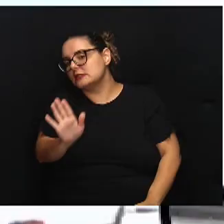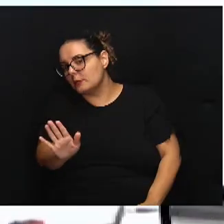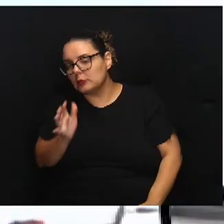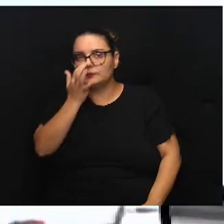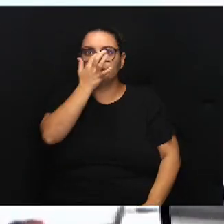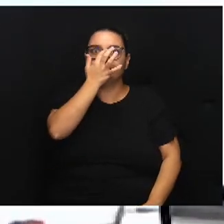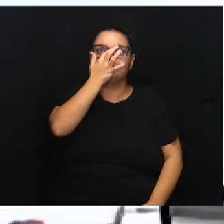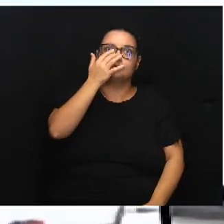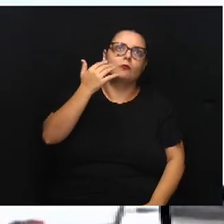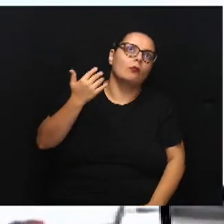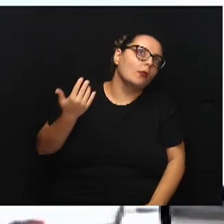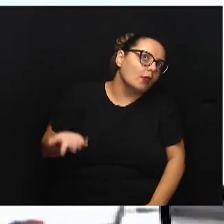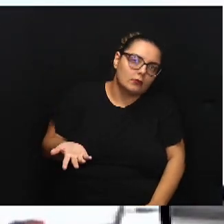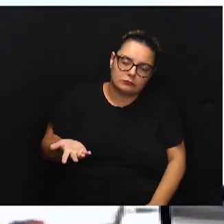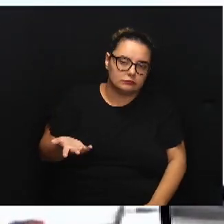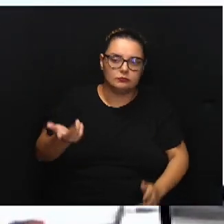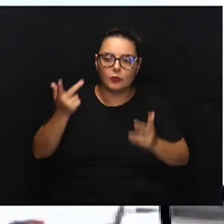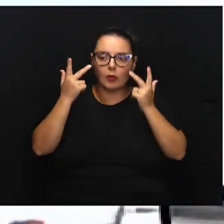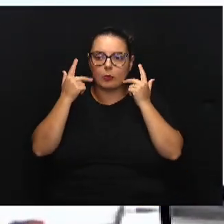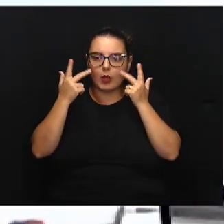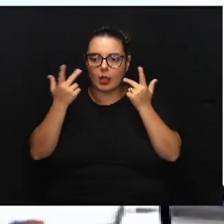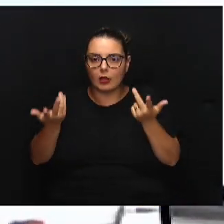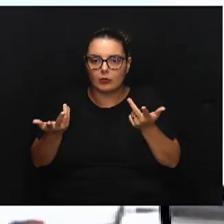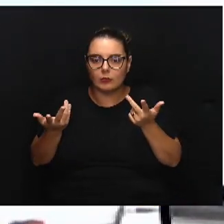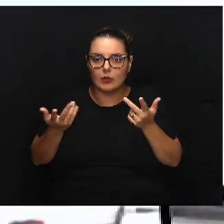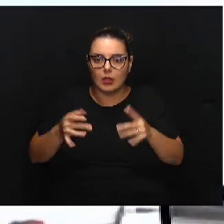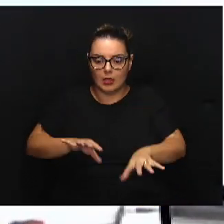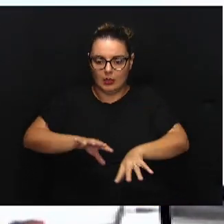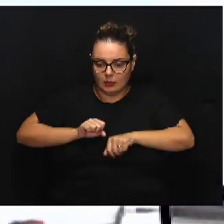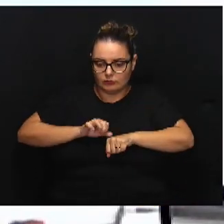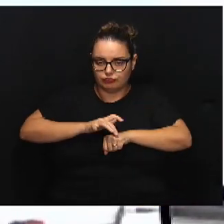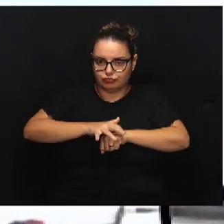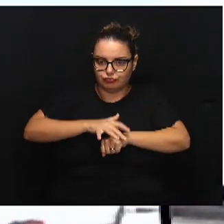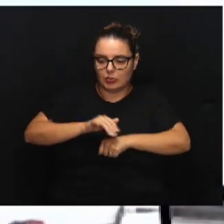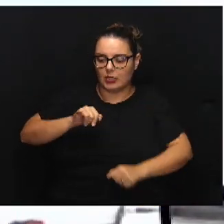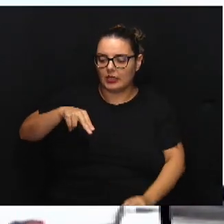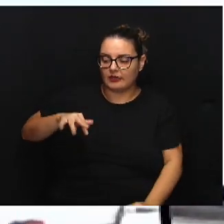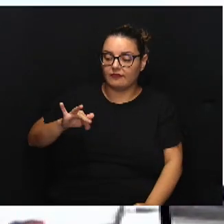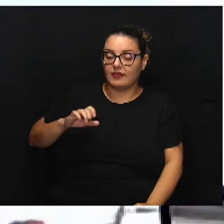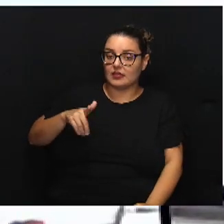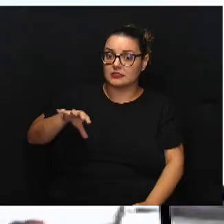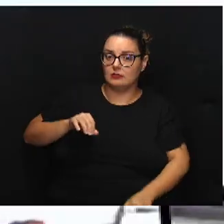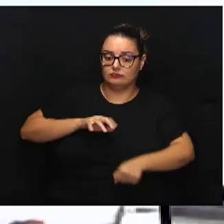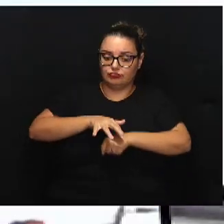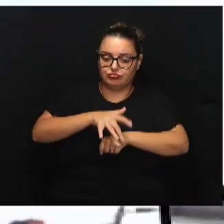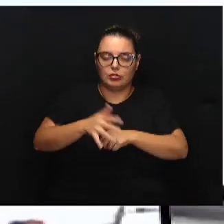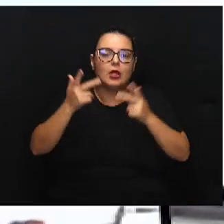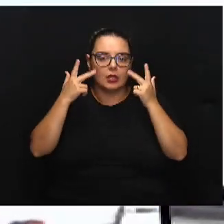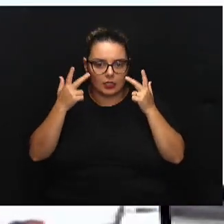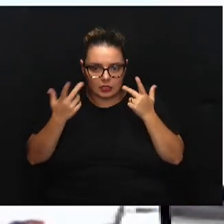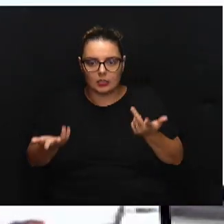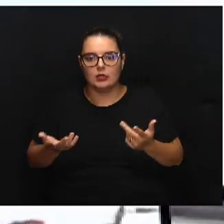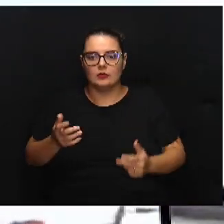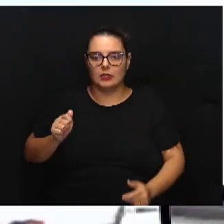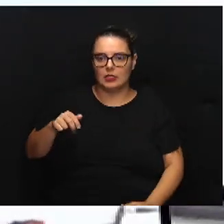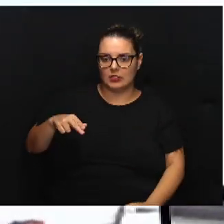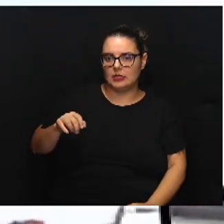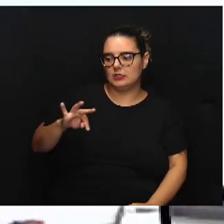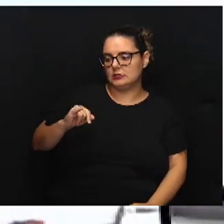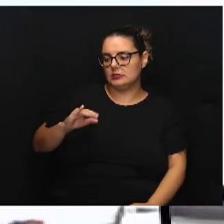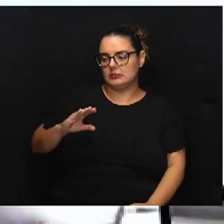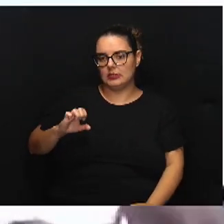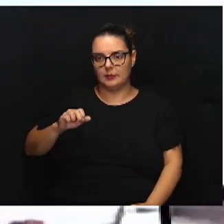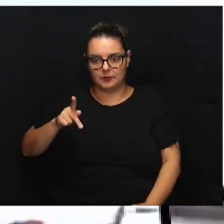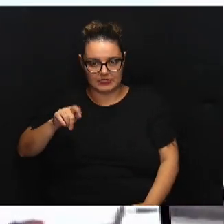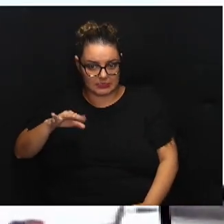muito mais frequente a infecção após uma cesárea. É natural, você faz antisepsia, limpa a